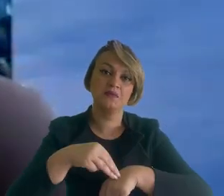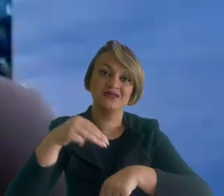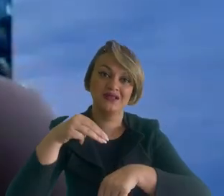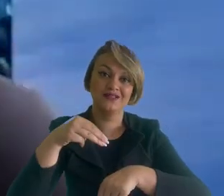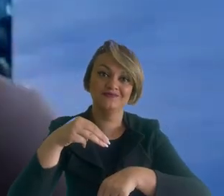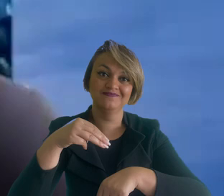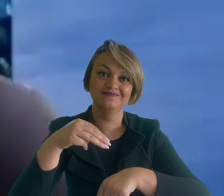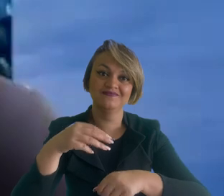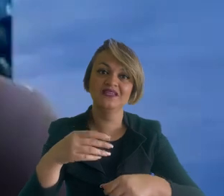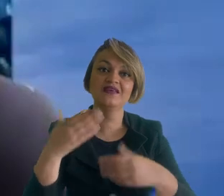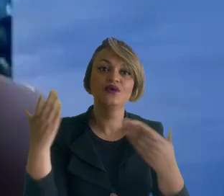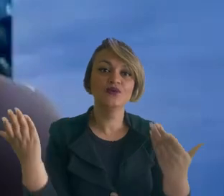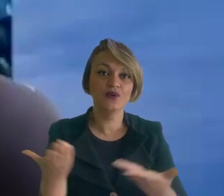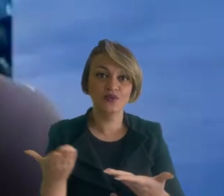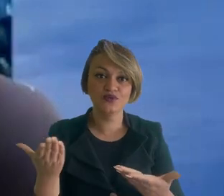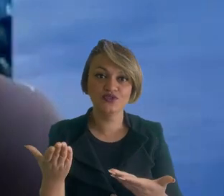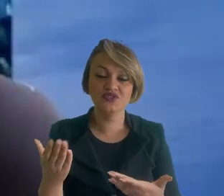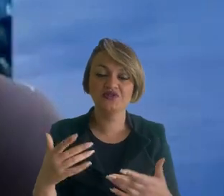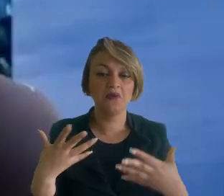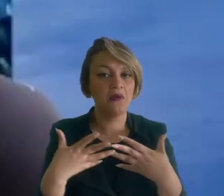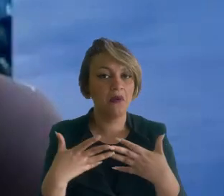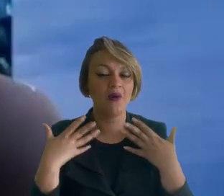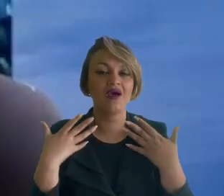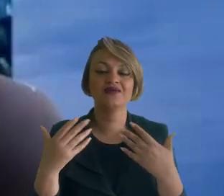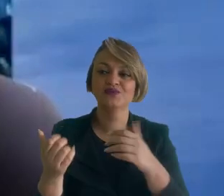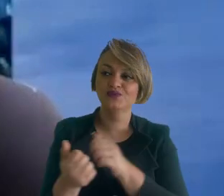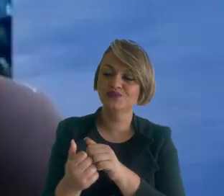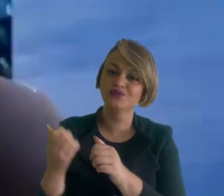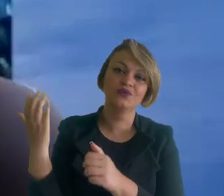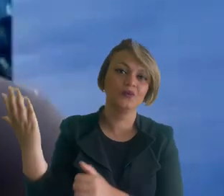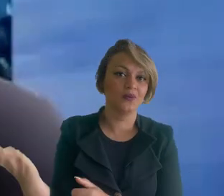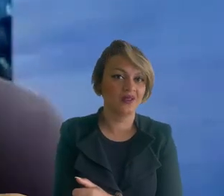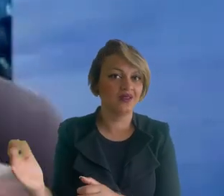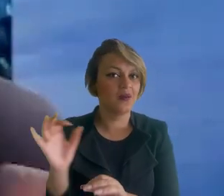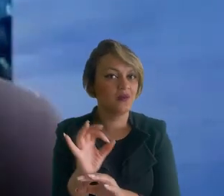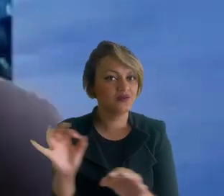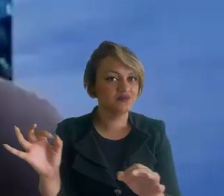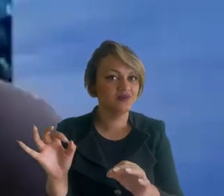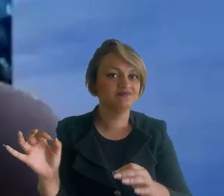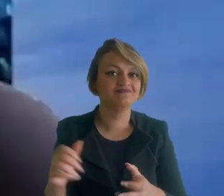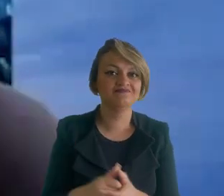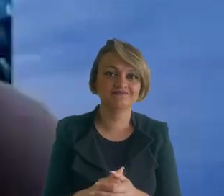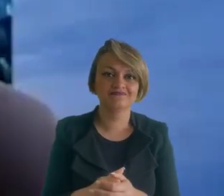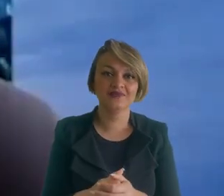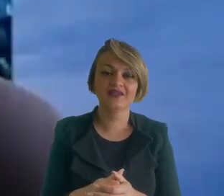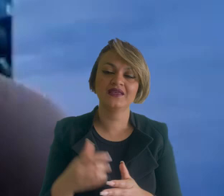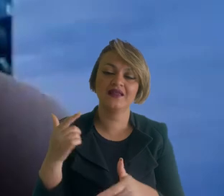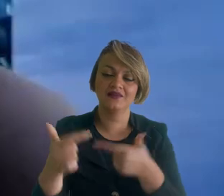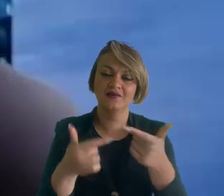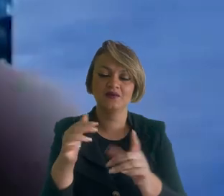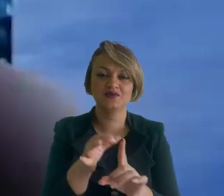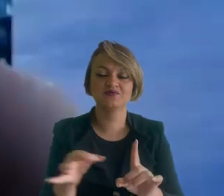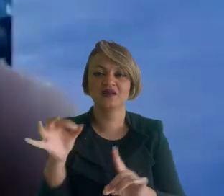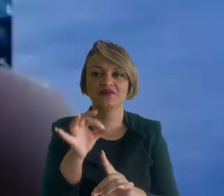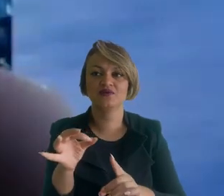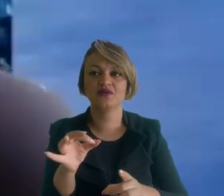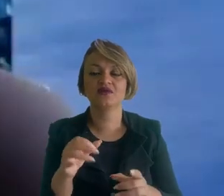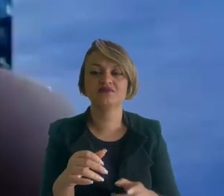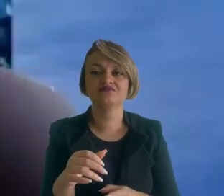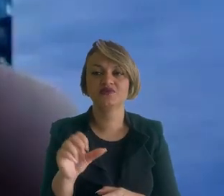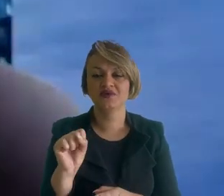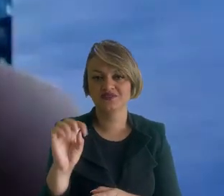e hoje em dia tem uma honra de partilhar com sua excelência foi desembargadora do Tribunal de Justiça